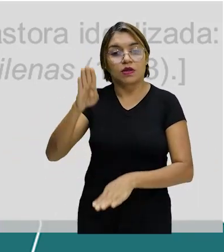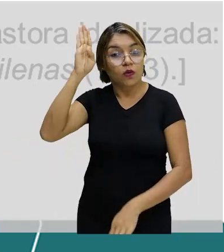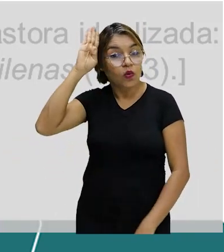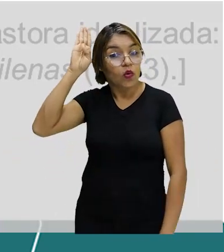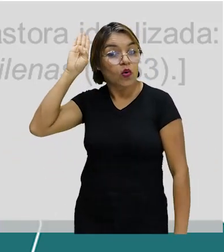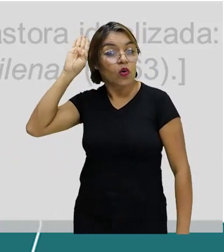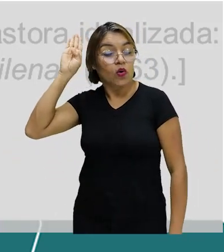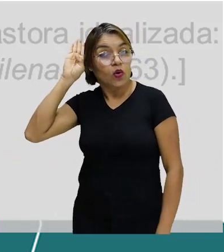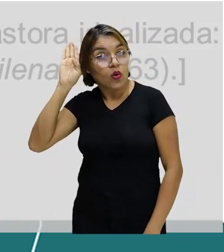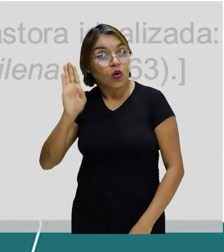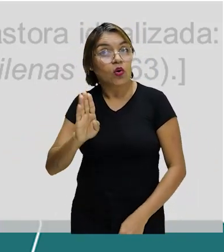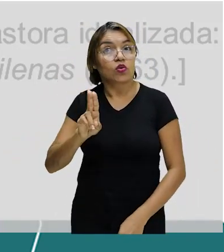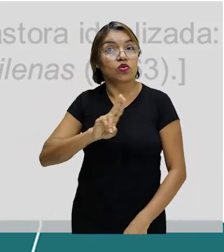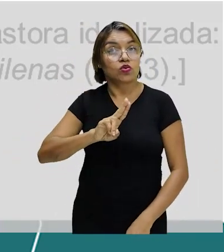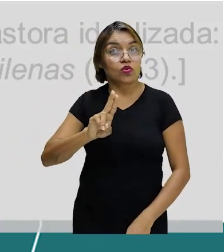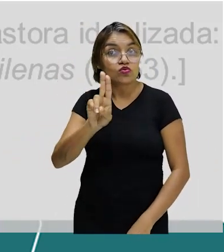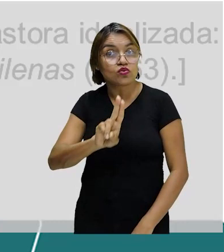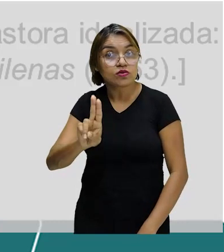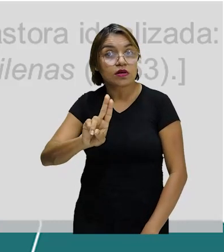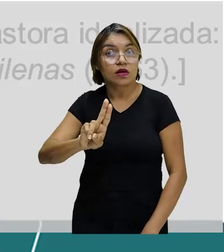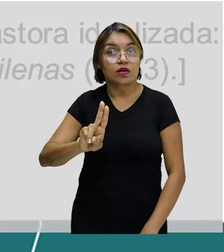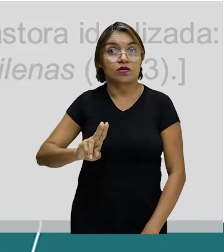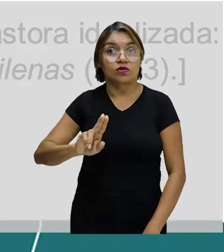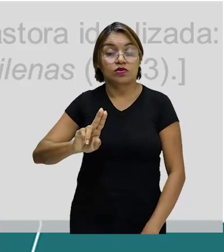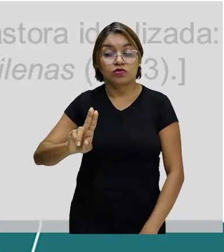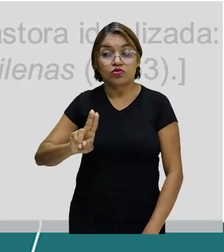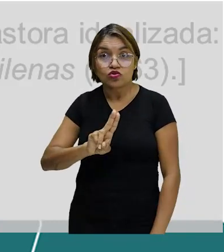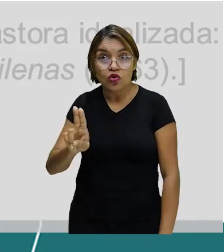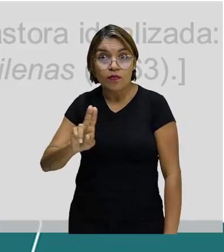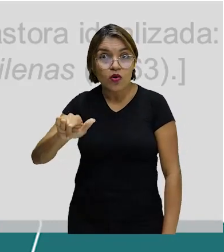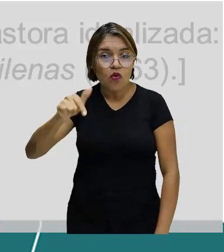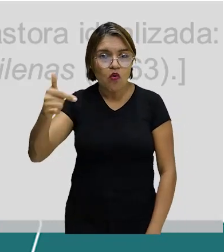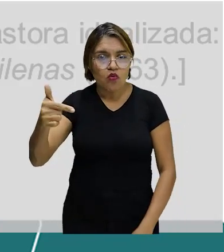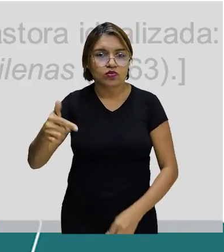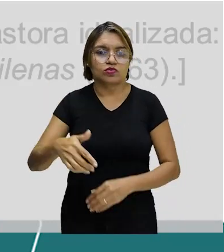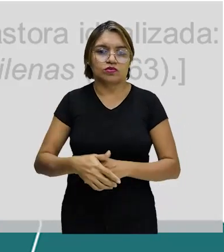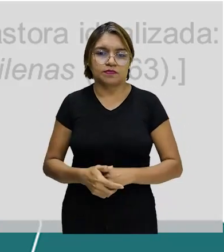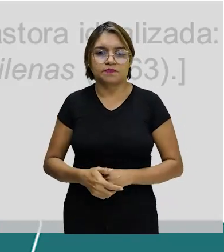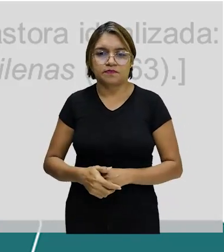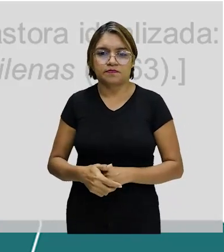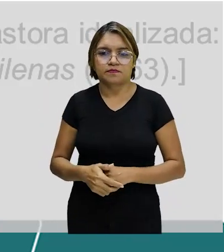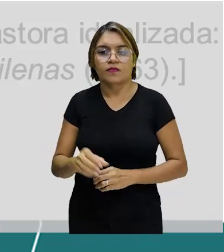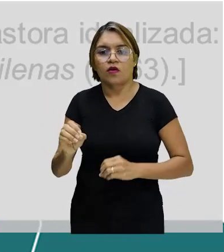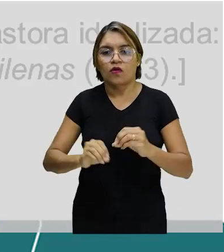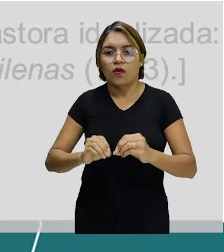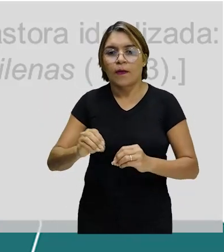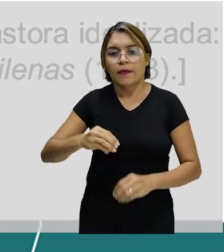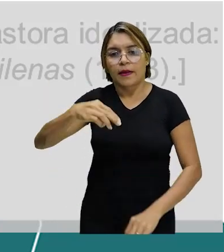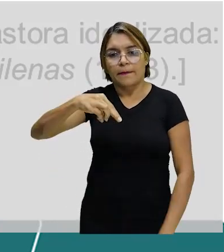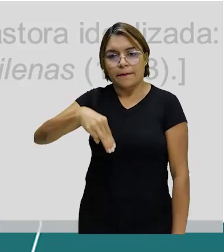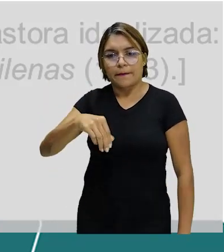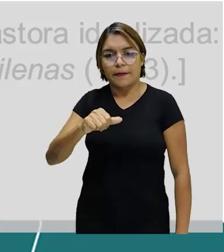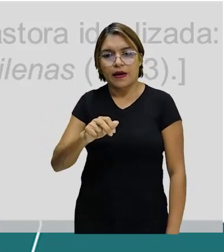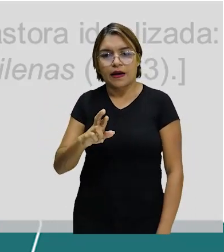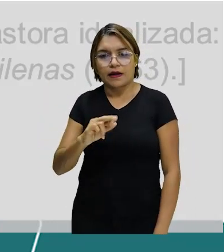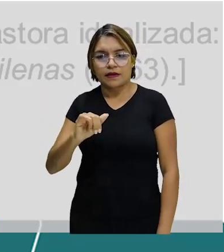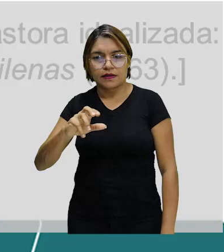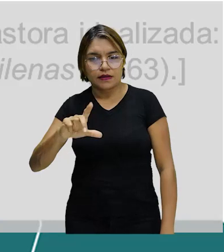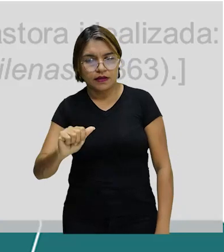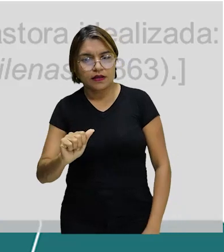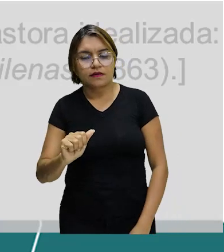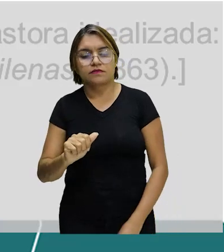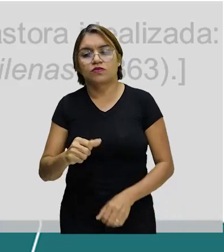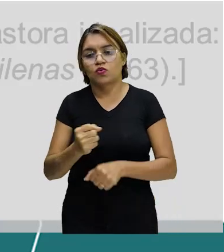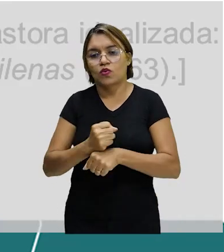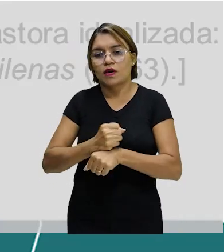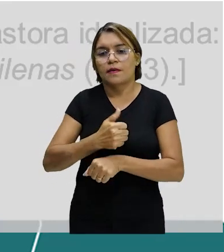de Disseu. A obra que merece destaque é Marília de Disseu, de 1792, carregada de lirismo e baseada no